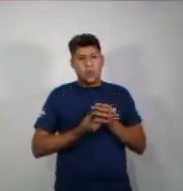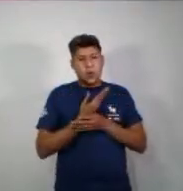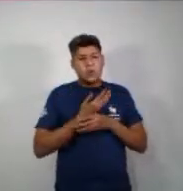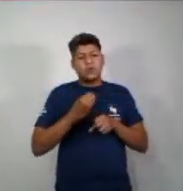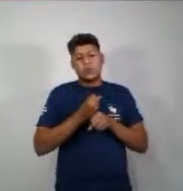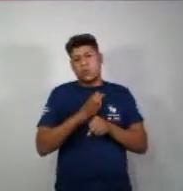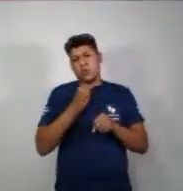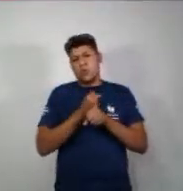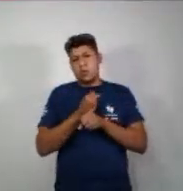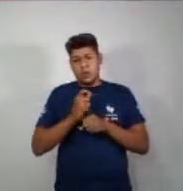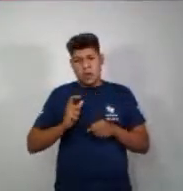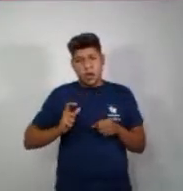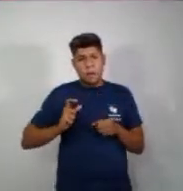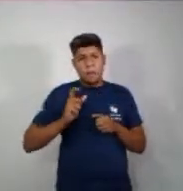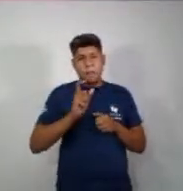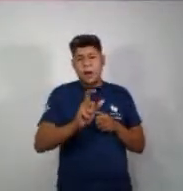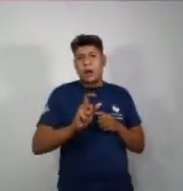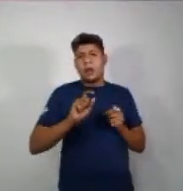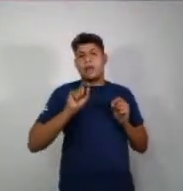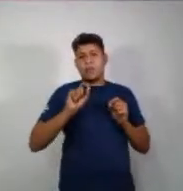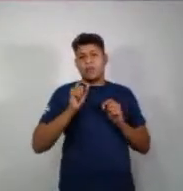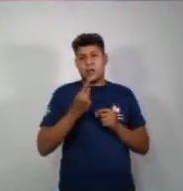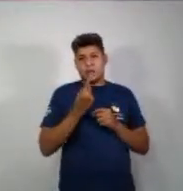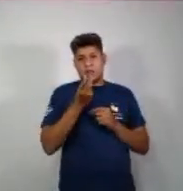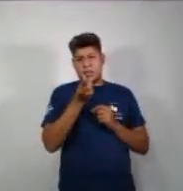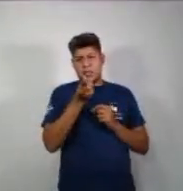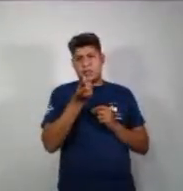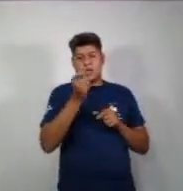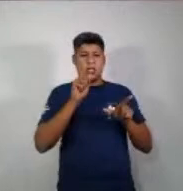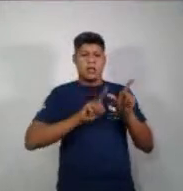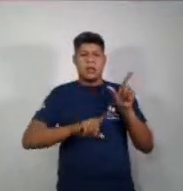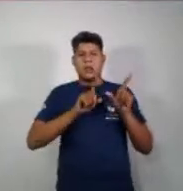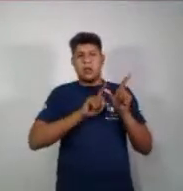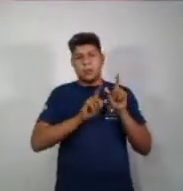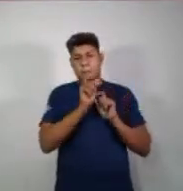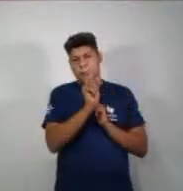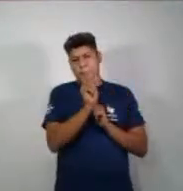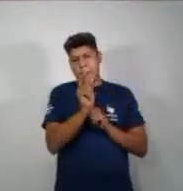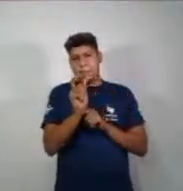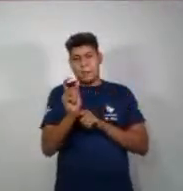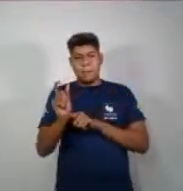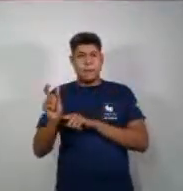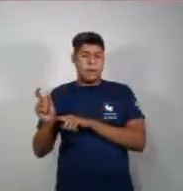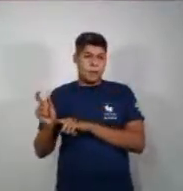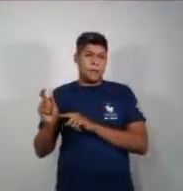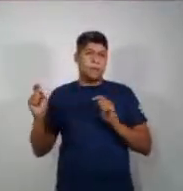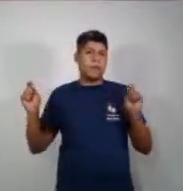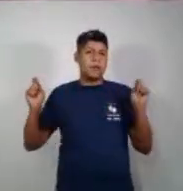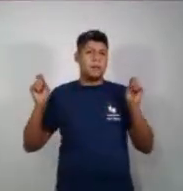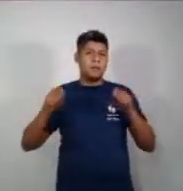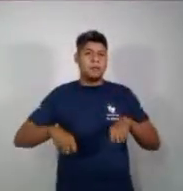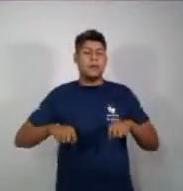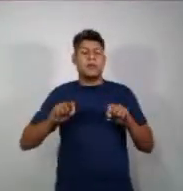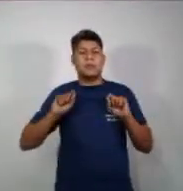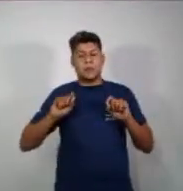uma palavra com 16 letras para poder